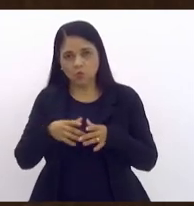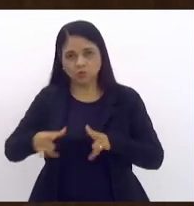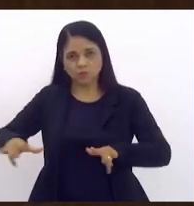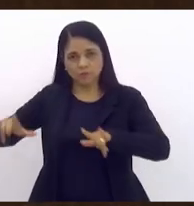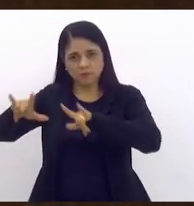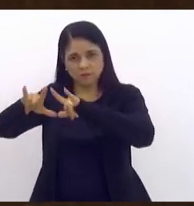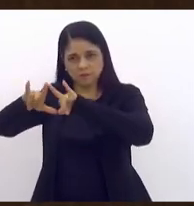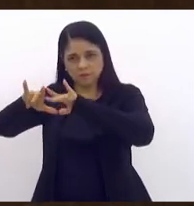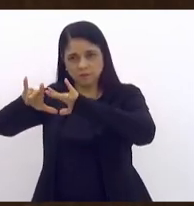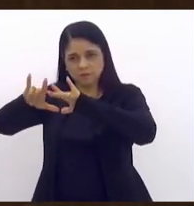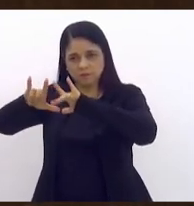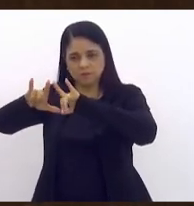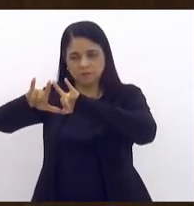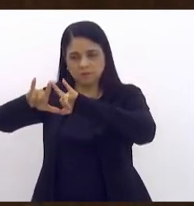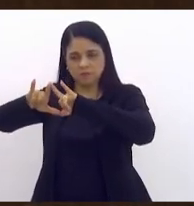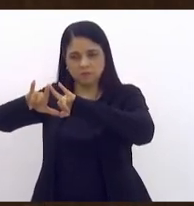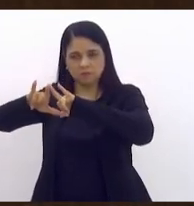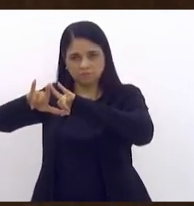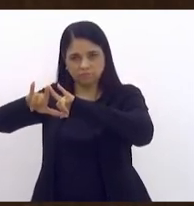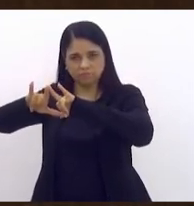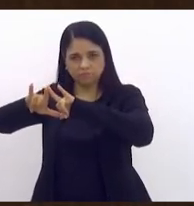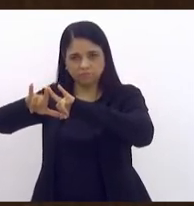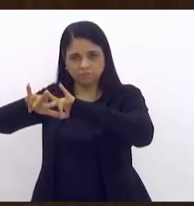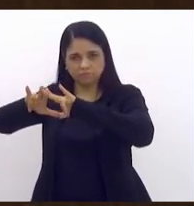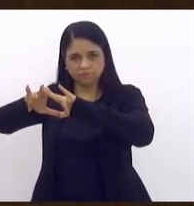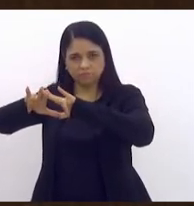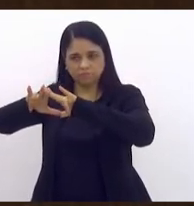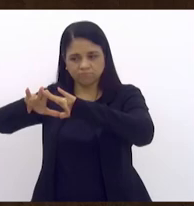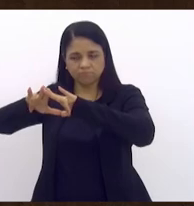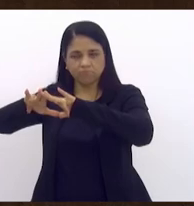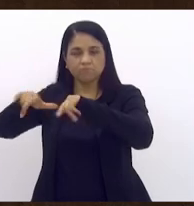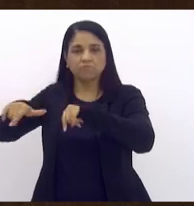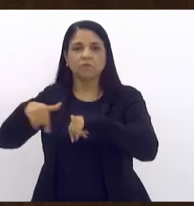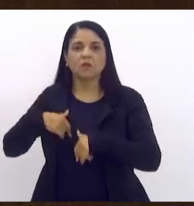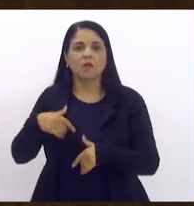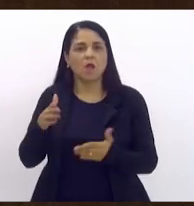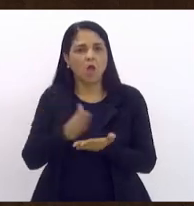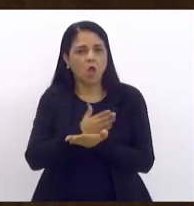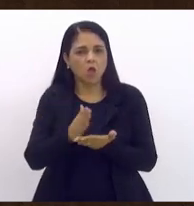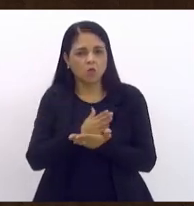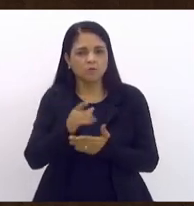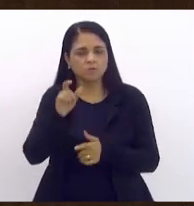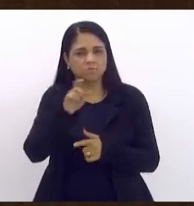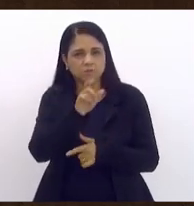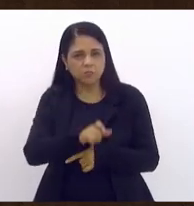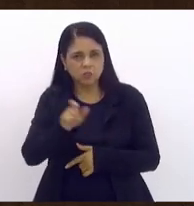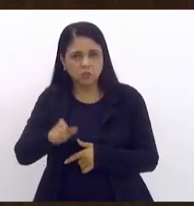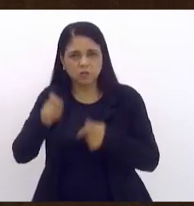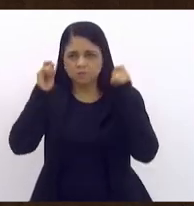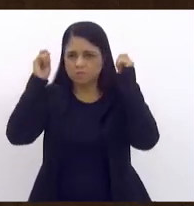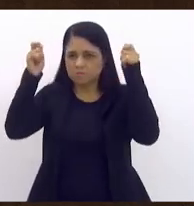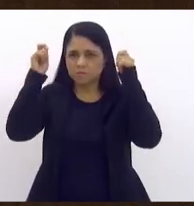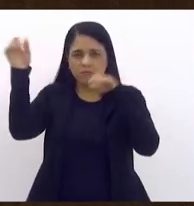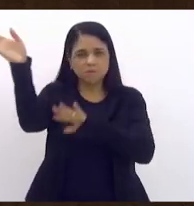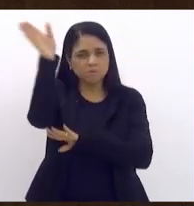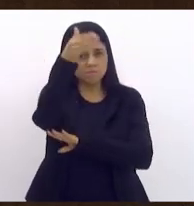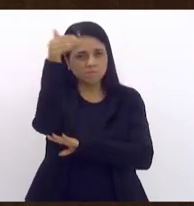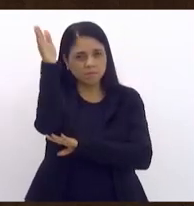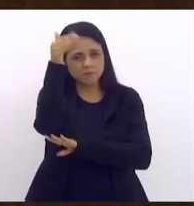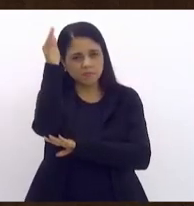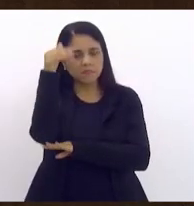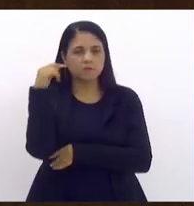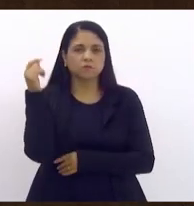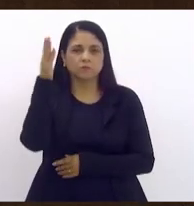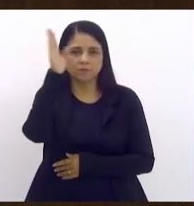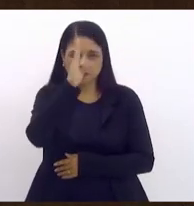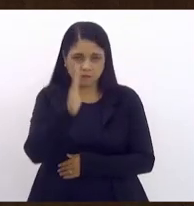naquele local onde algumas pessoas estavam se manifestando, né, com a sua bandeira do Brasil, com a sua camisa do Brasil. E a